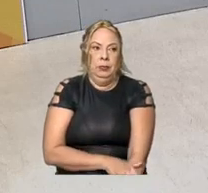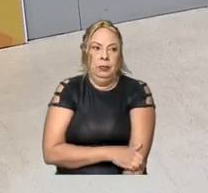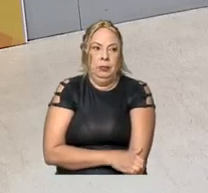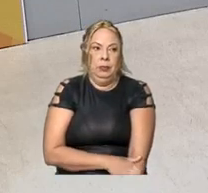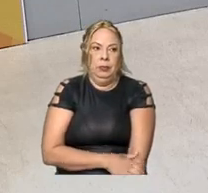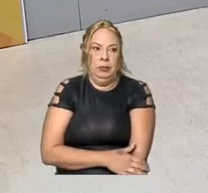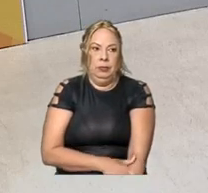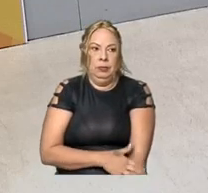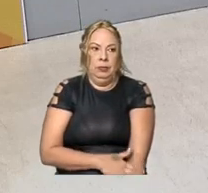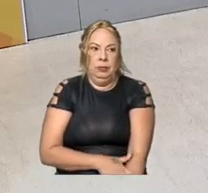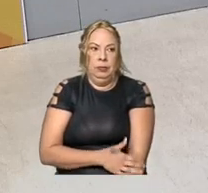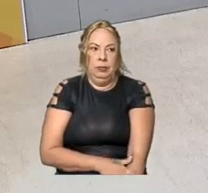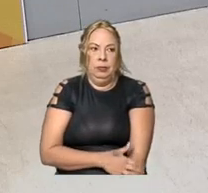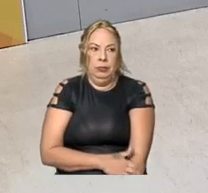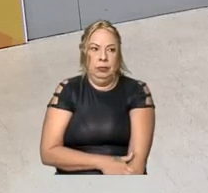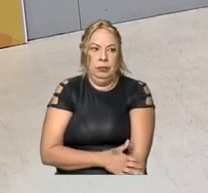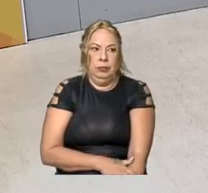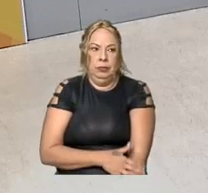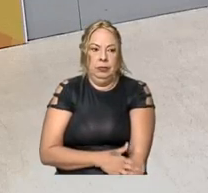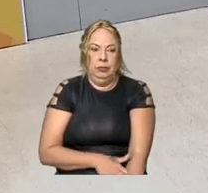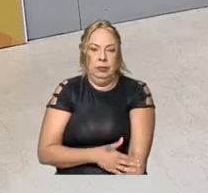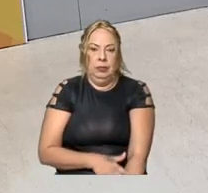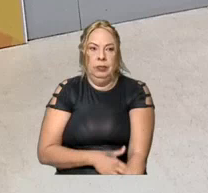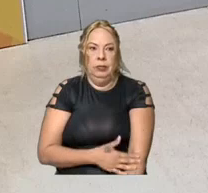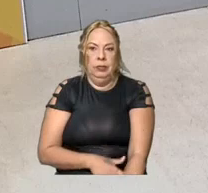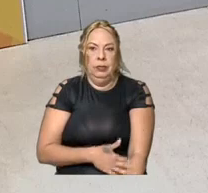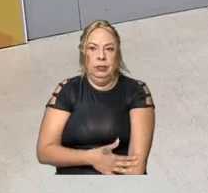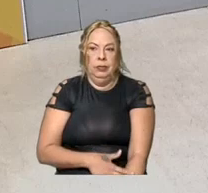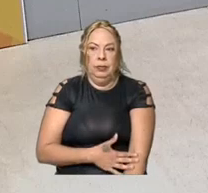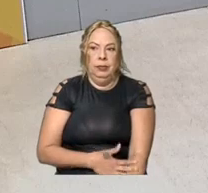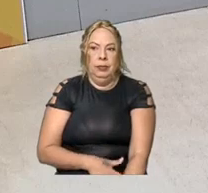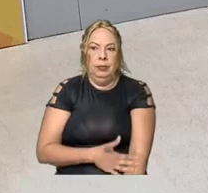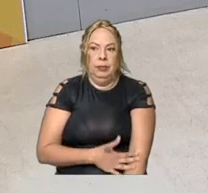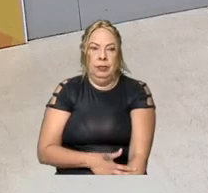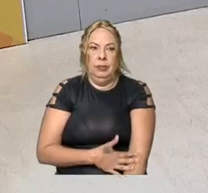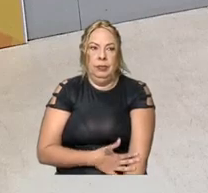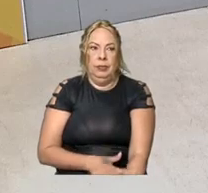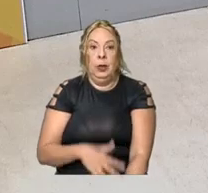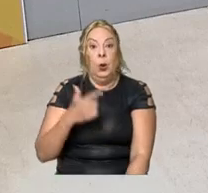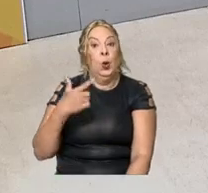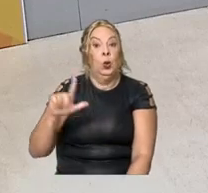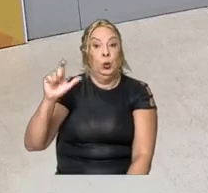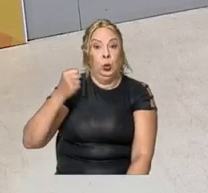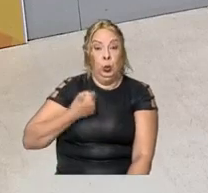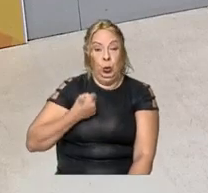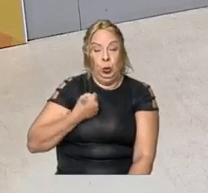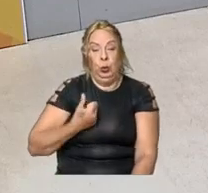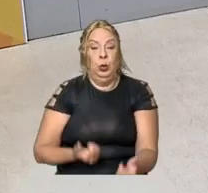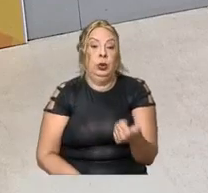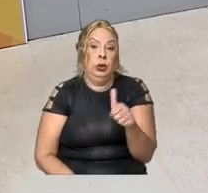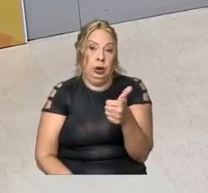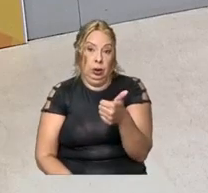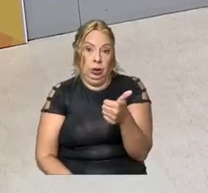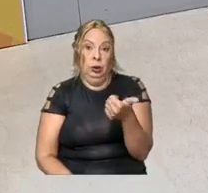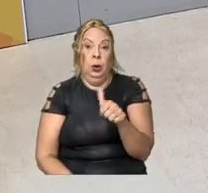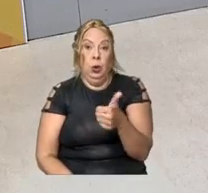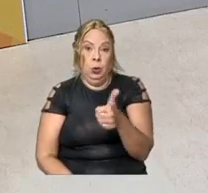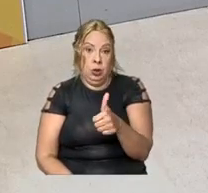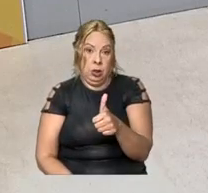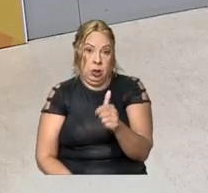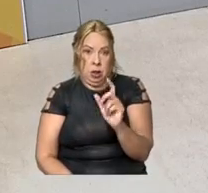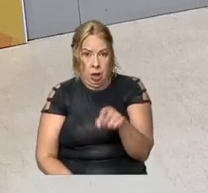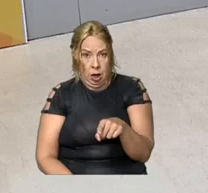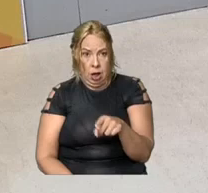Não. Decidiu, meu amigo. Simbora, bolinha de número 11. Decide,